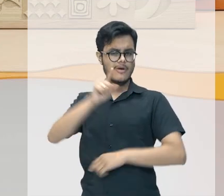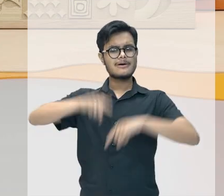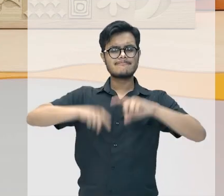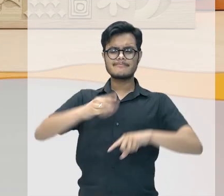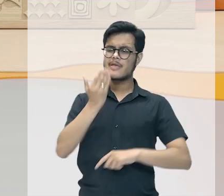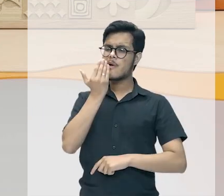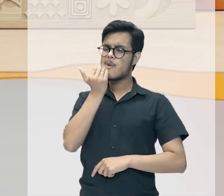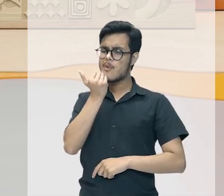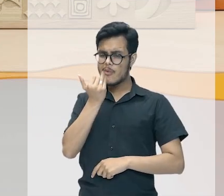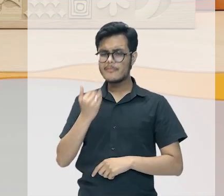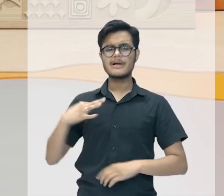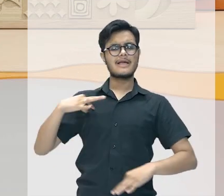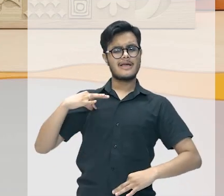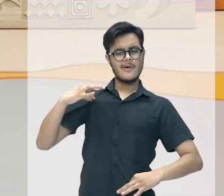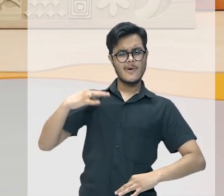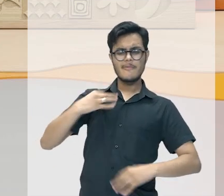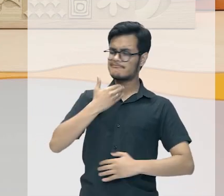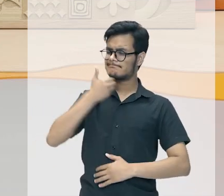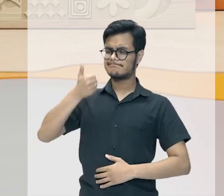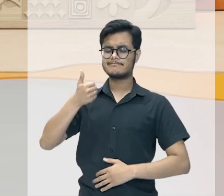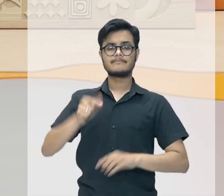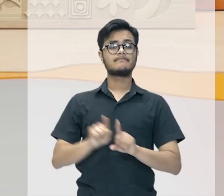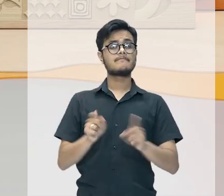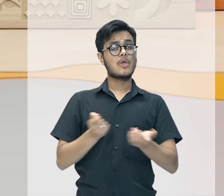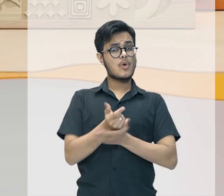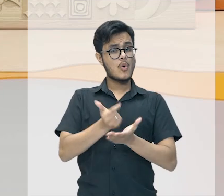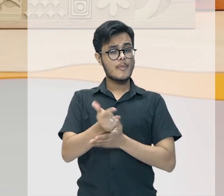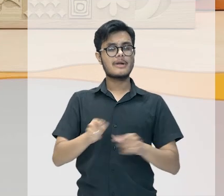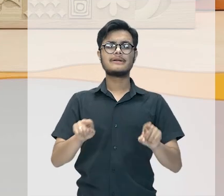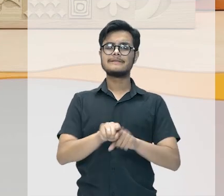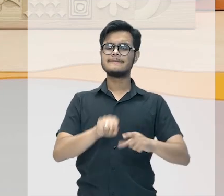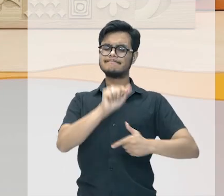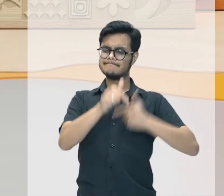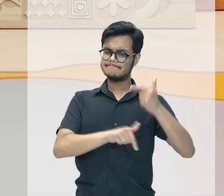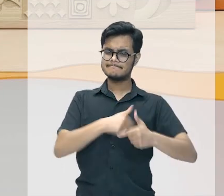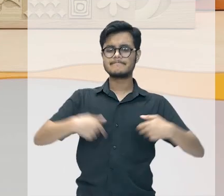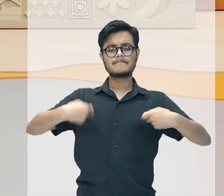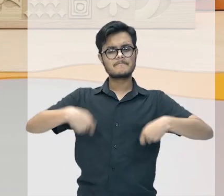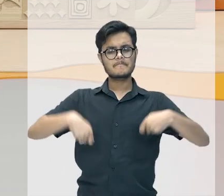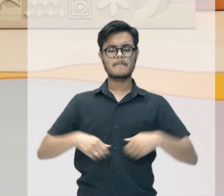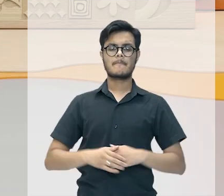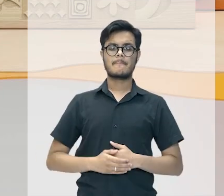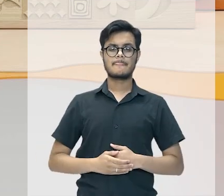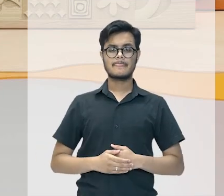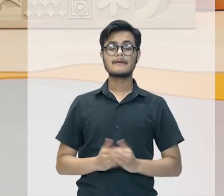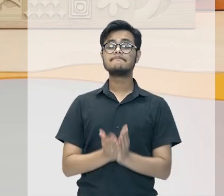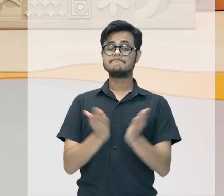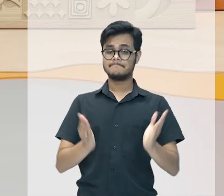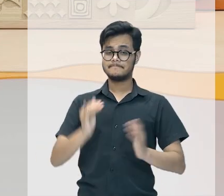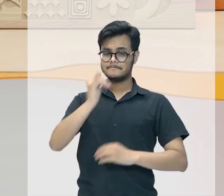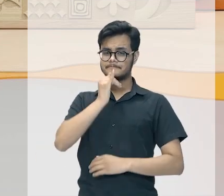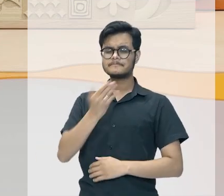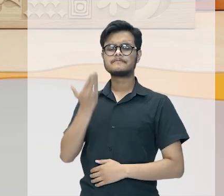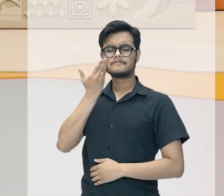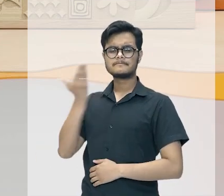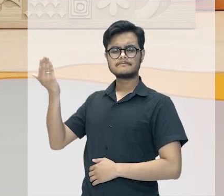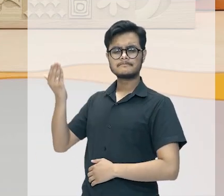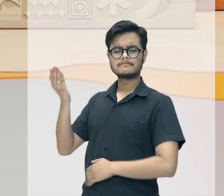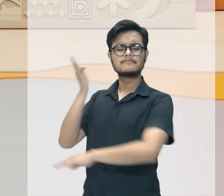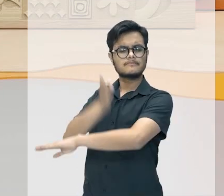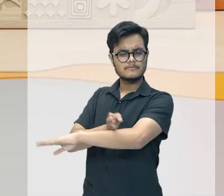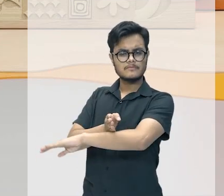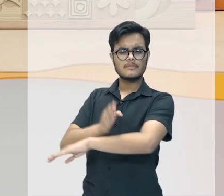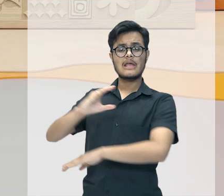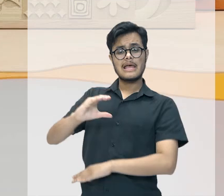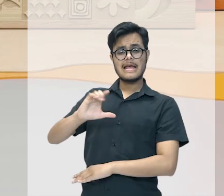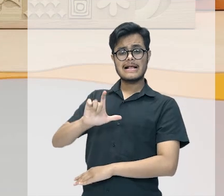comer bem, a se vestir melhor. Então, são as formas de trabalho. Aqui vocês têm, então, olha só, o clero, que era, assim, uma